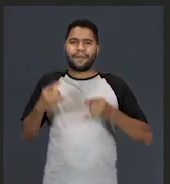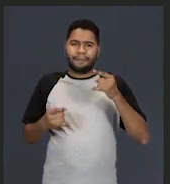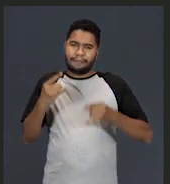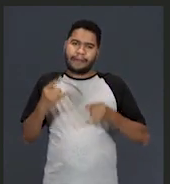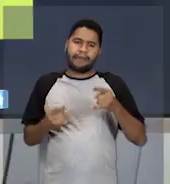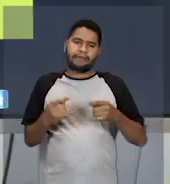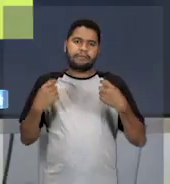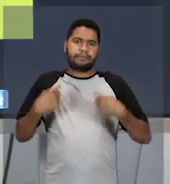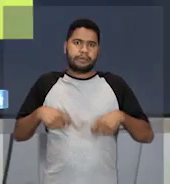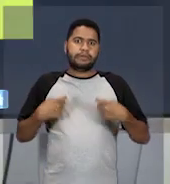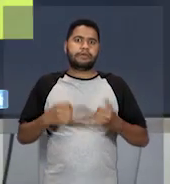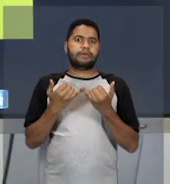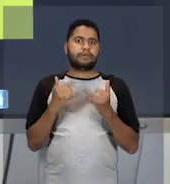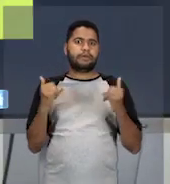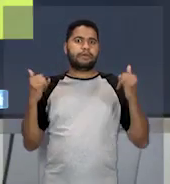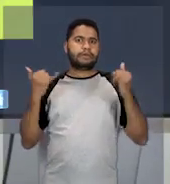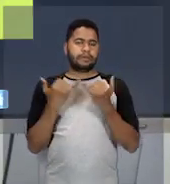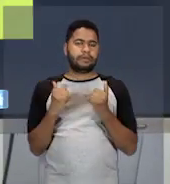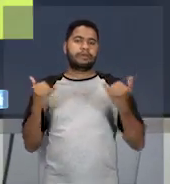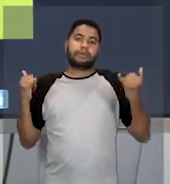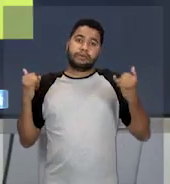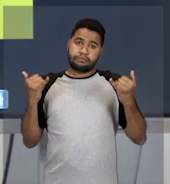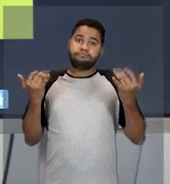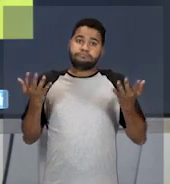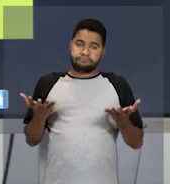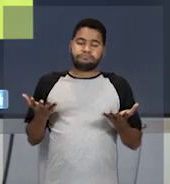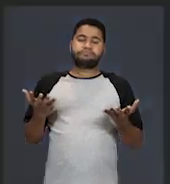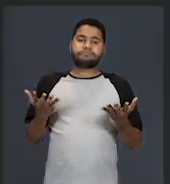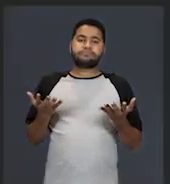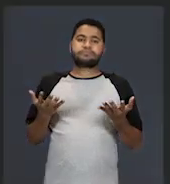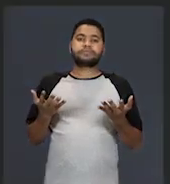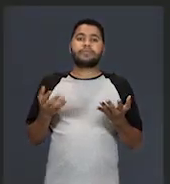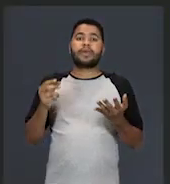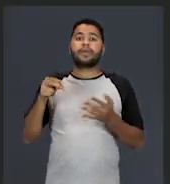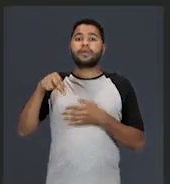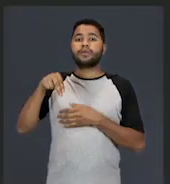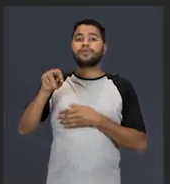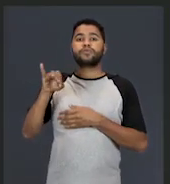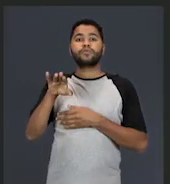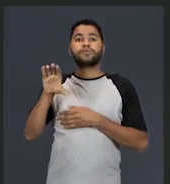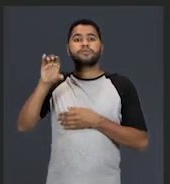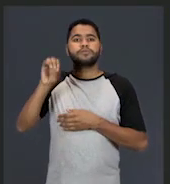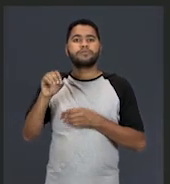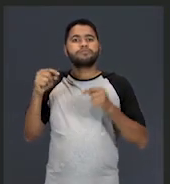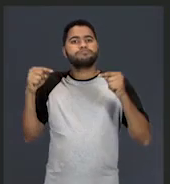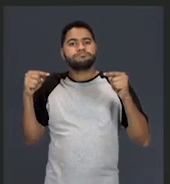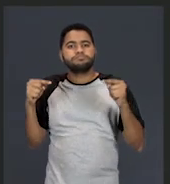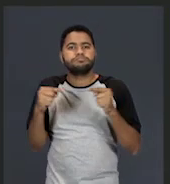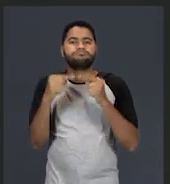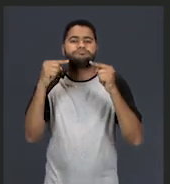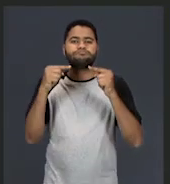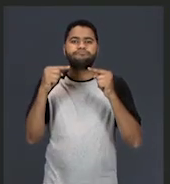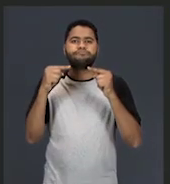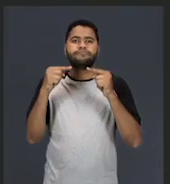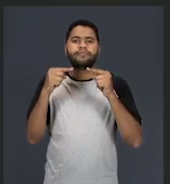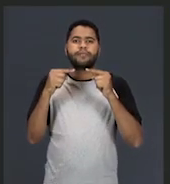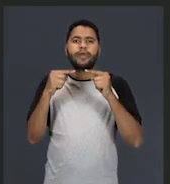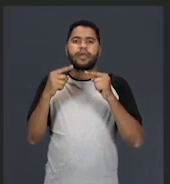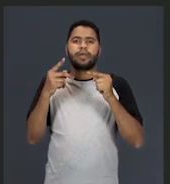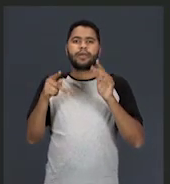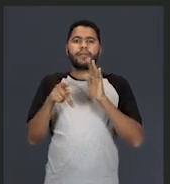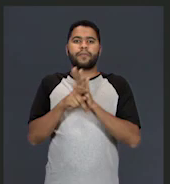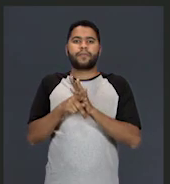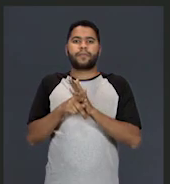sem energia. Portanto, a nutrição está intimamente relacionada com a manutenção